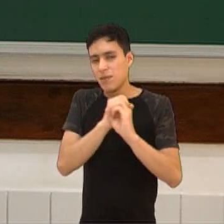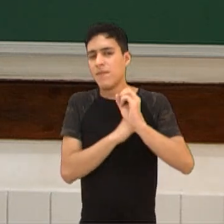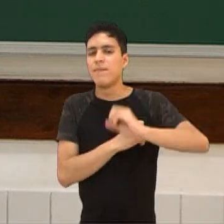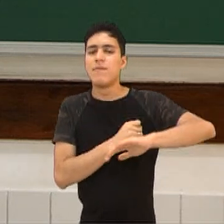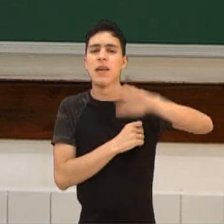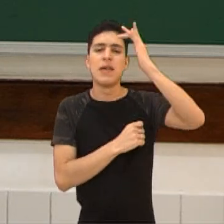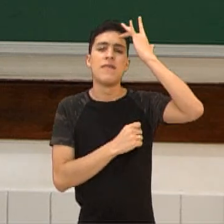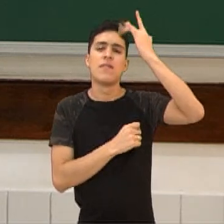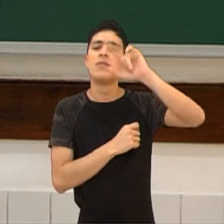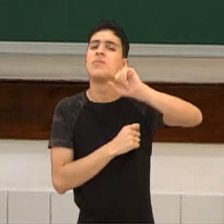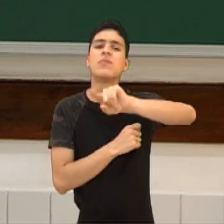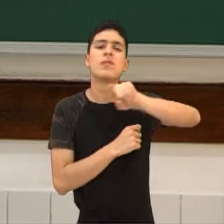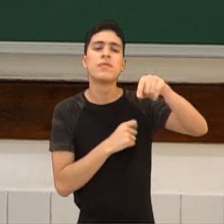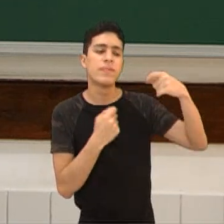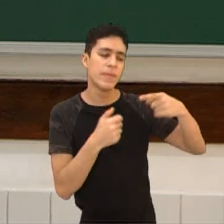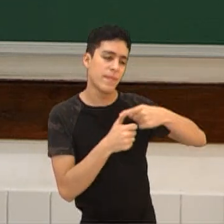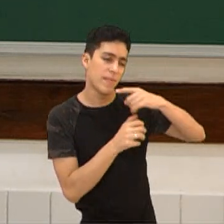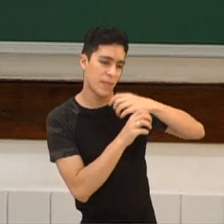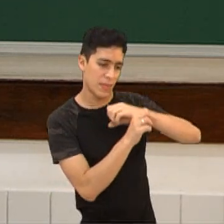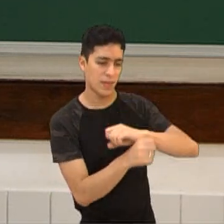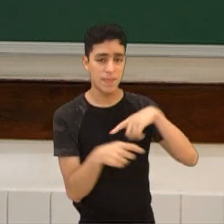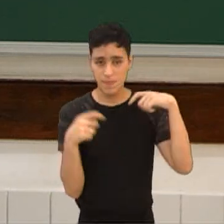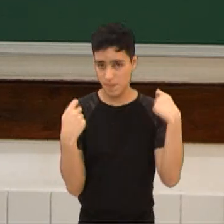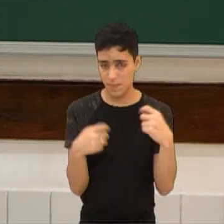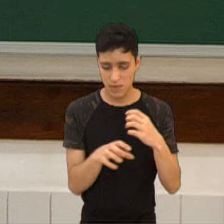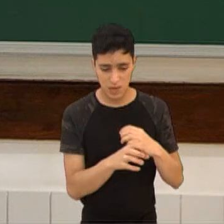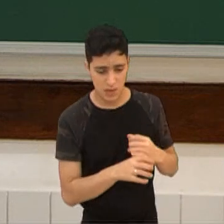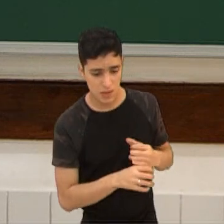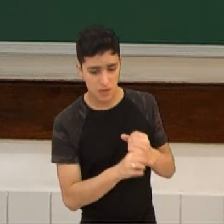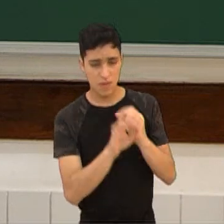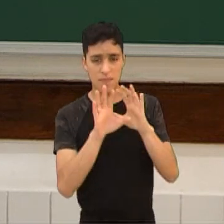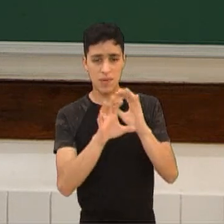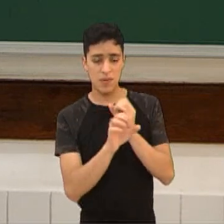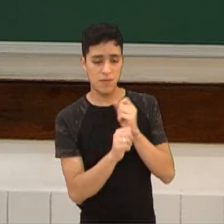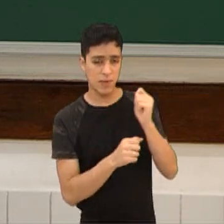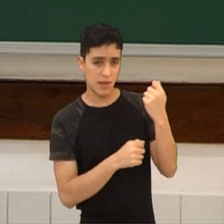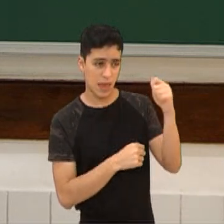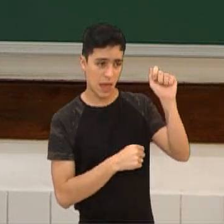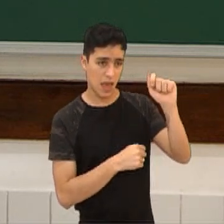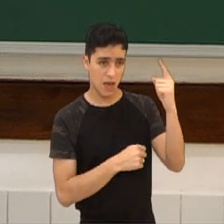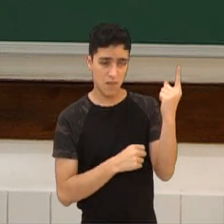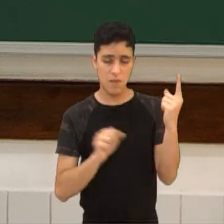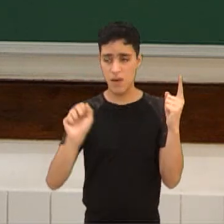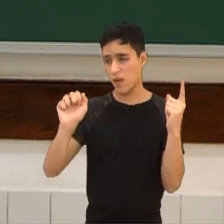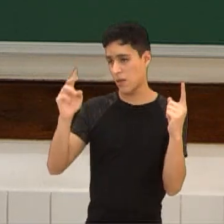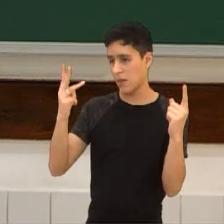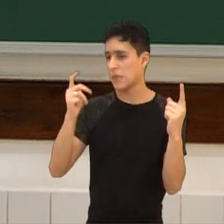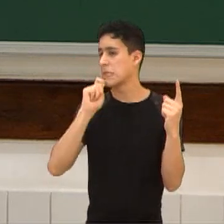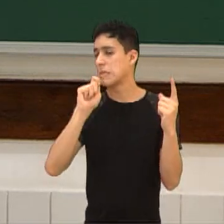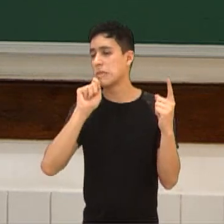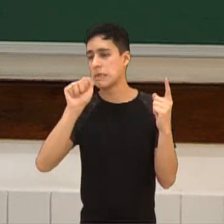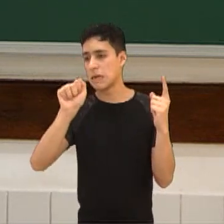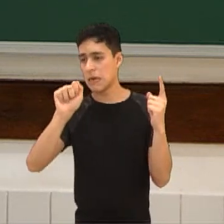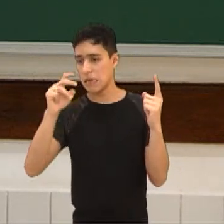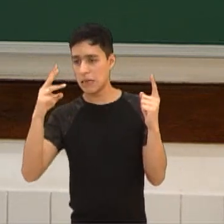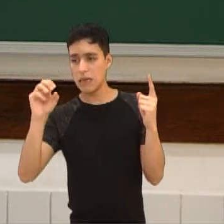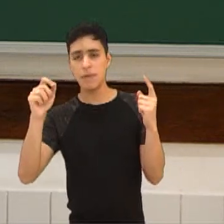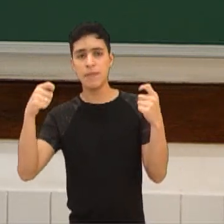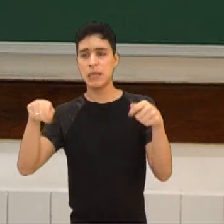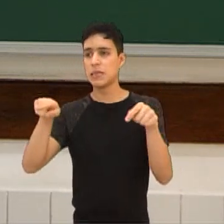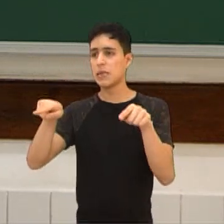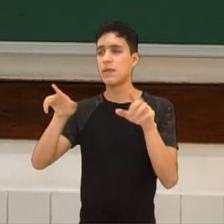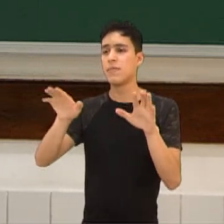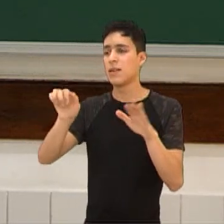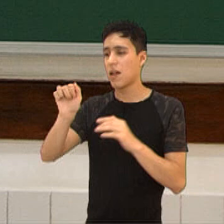fácil do que você precisa calcular primeiro. Olha só, eu preciso da soma, mas a soma precisa do A1 e do A30. Eu não tenho o A30, então eu preciso do A30. Ah,